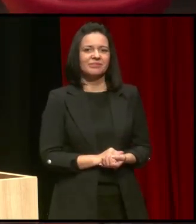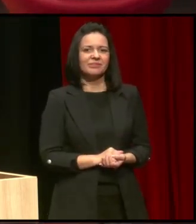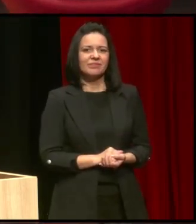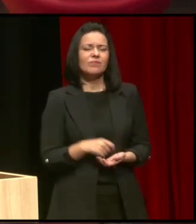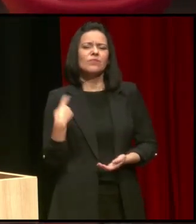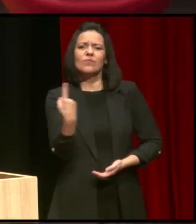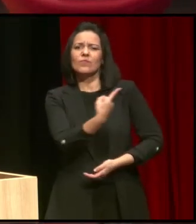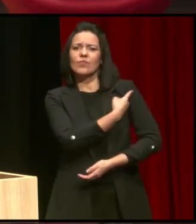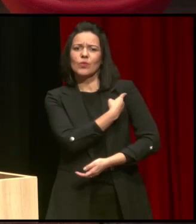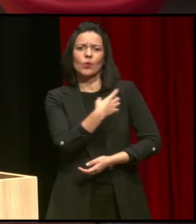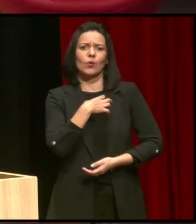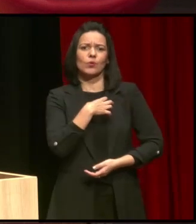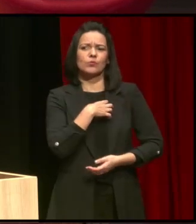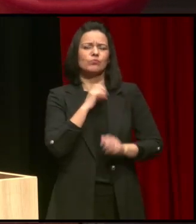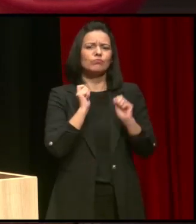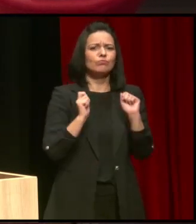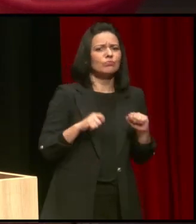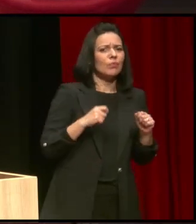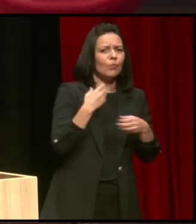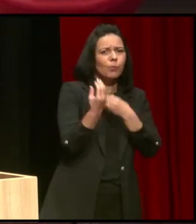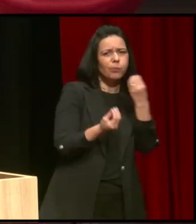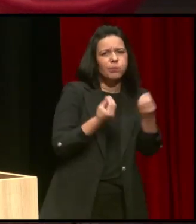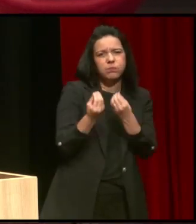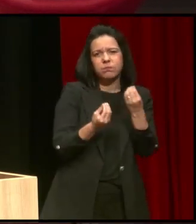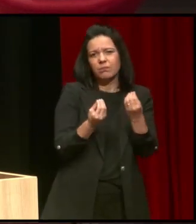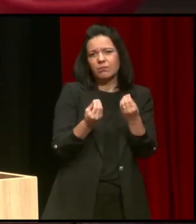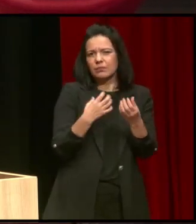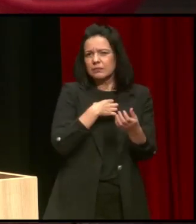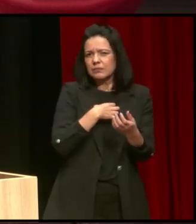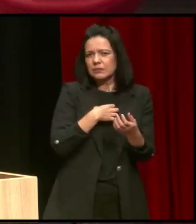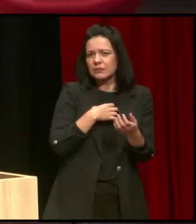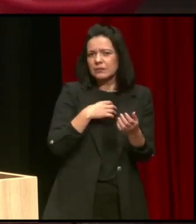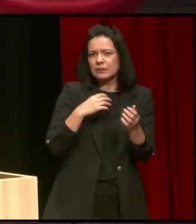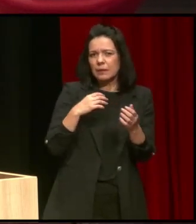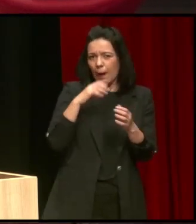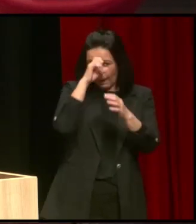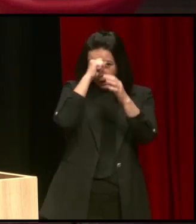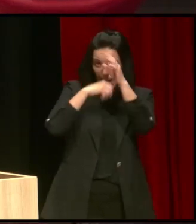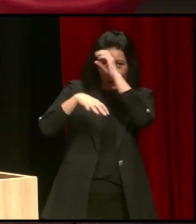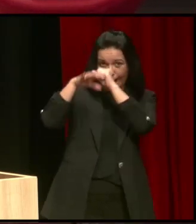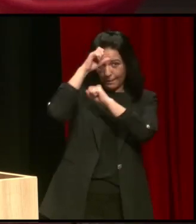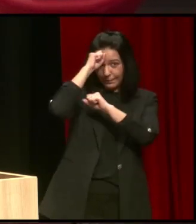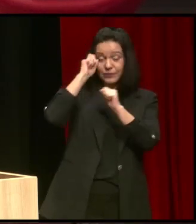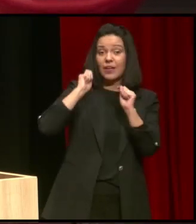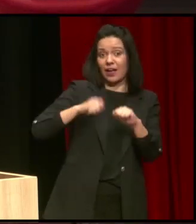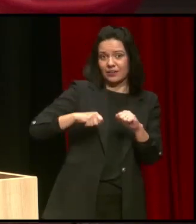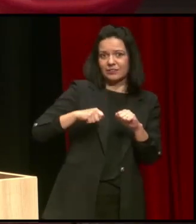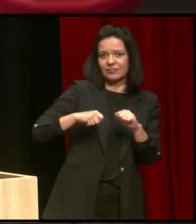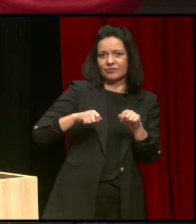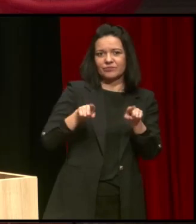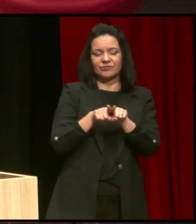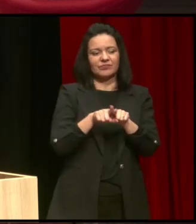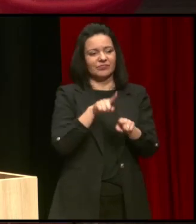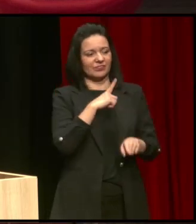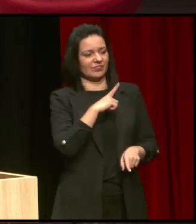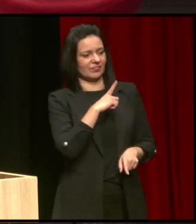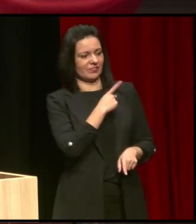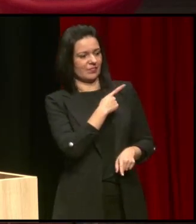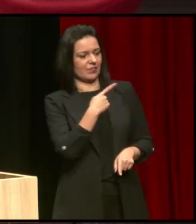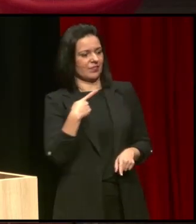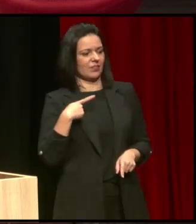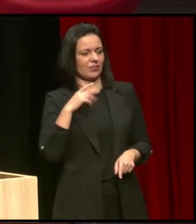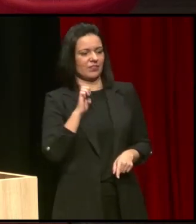gente fala o que alguém falou para nós. A gente fala português, porque alguém falou português. O pastor Erni cresceu falando alemão, que nem minha